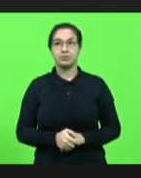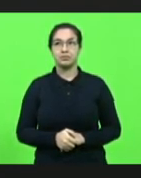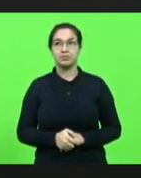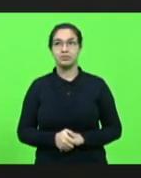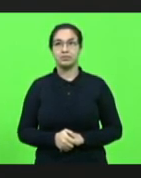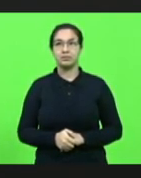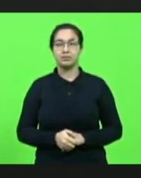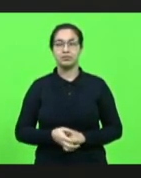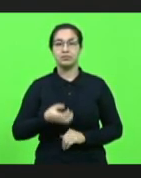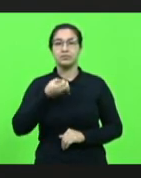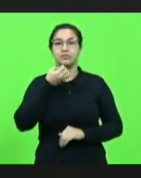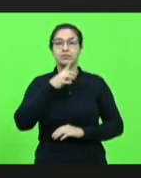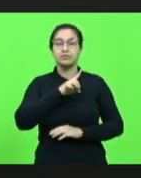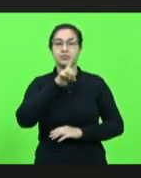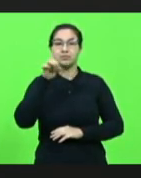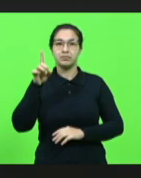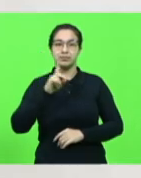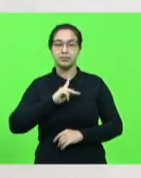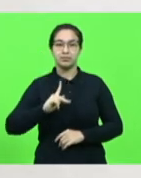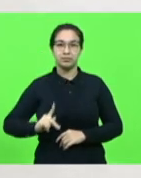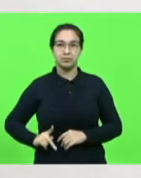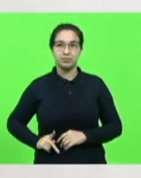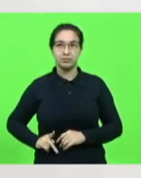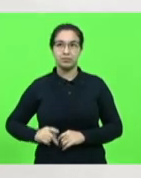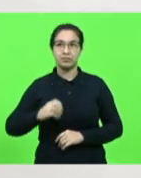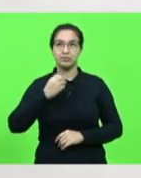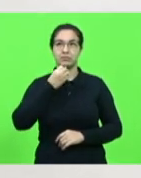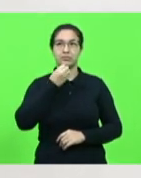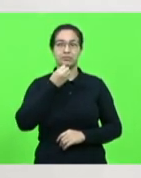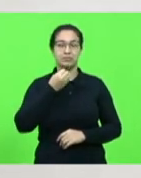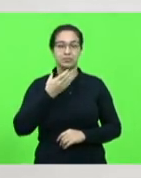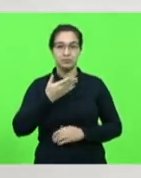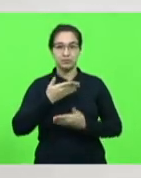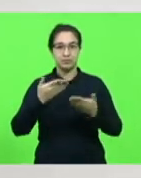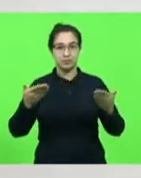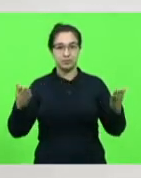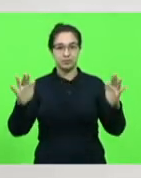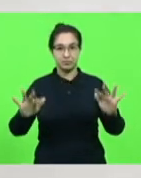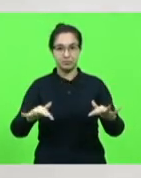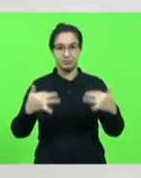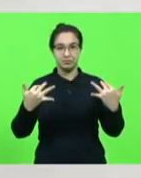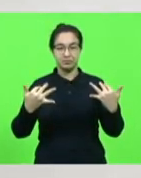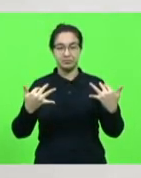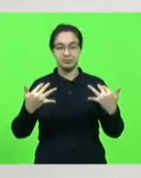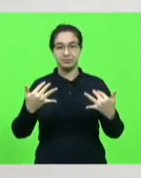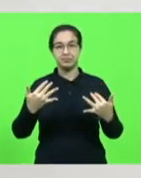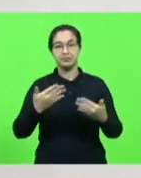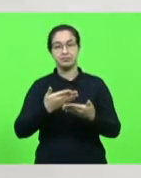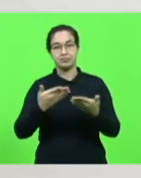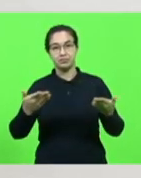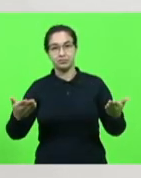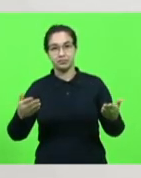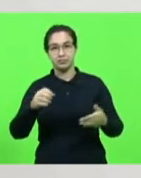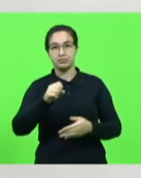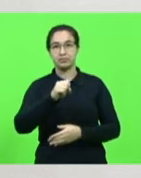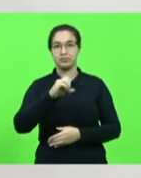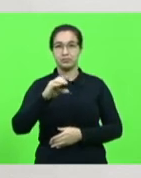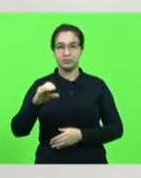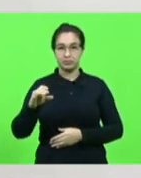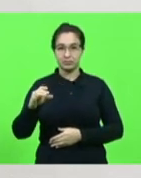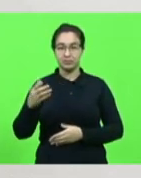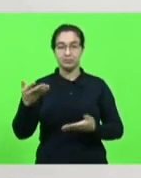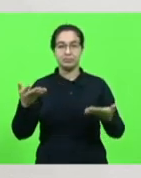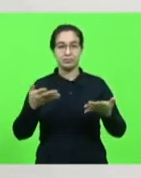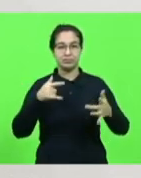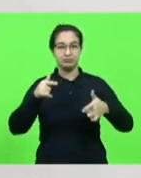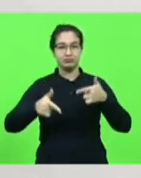Muito bom dia, senhor presidente. Bom dia, os telespectadores da TVA, bom dia, amigo catarinense, mais um dia de trabalho aqui no